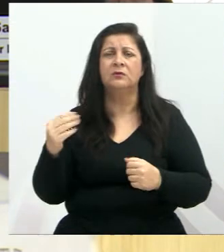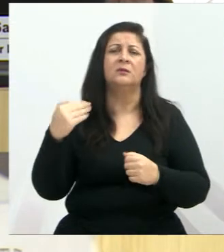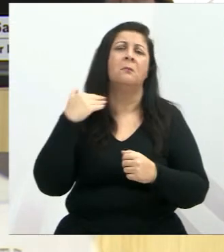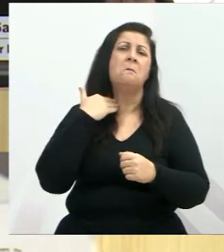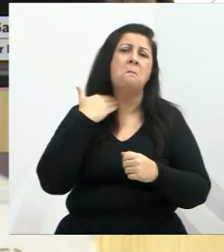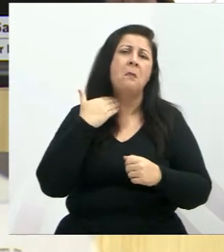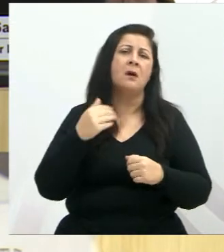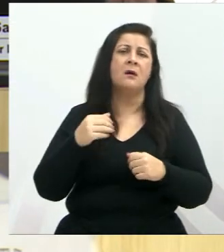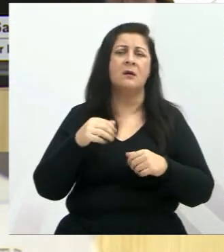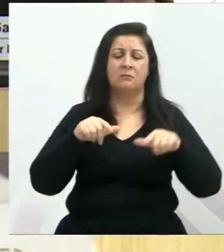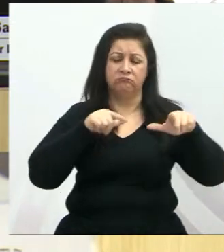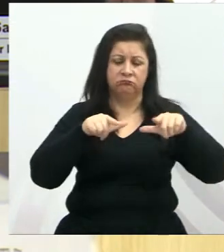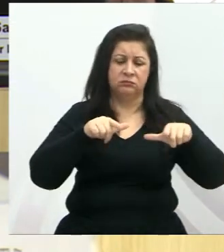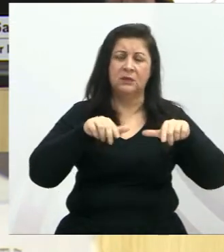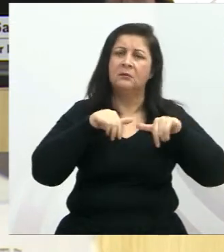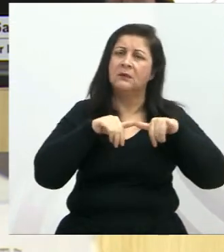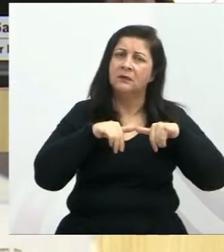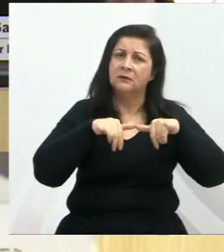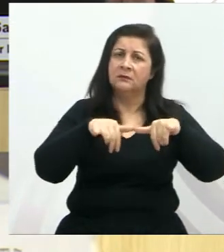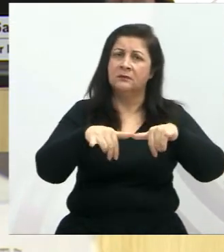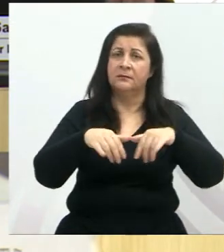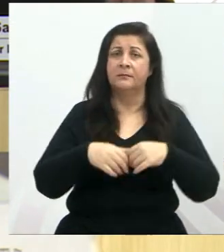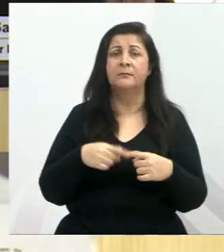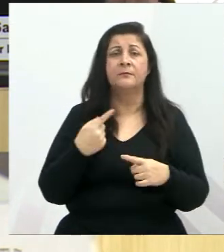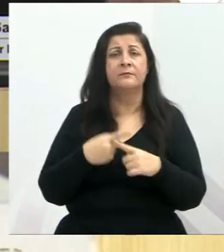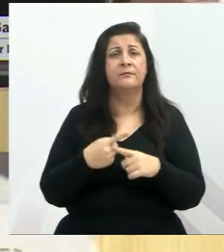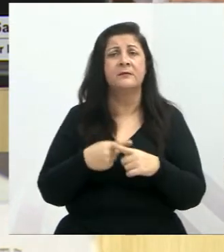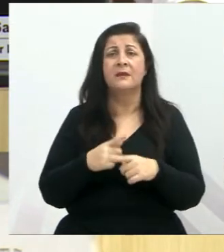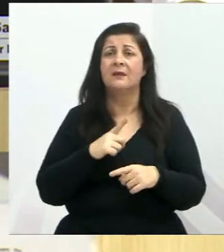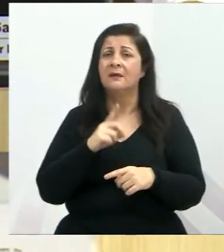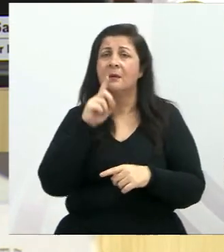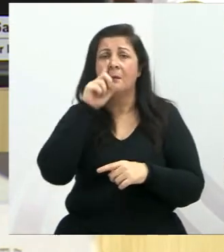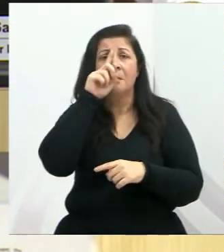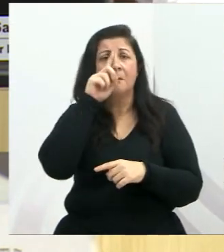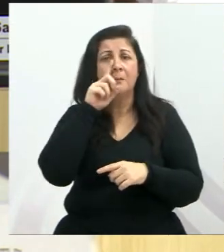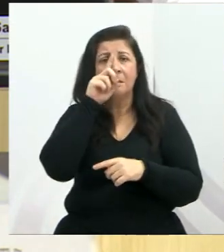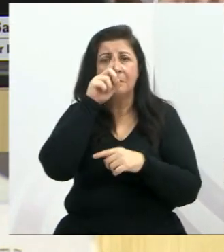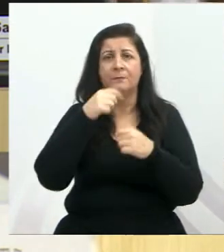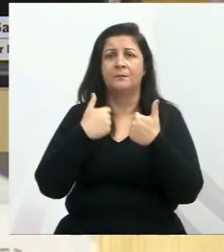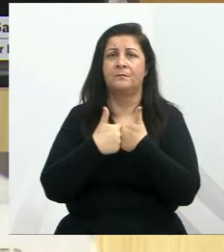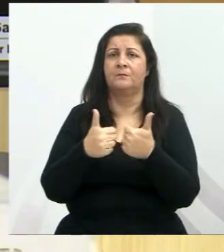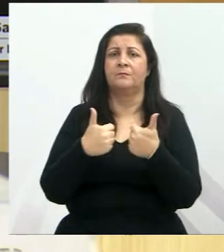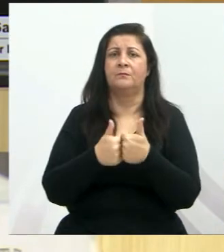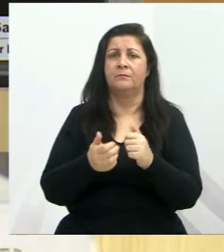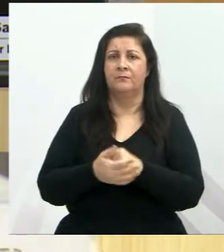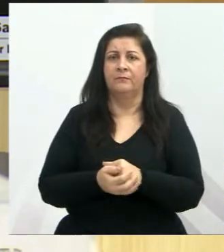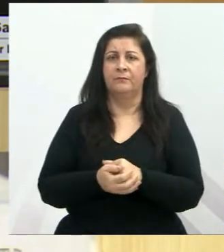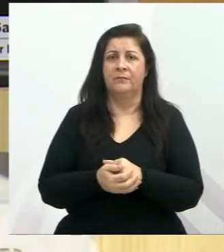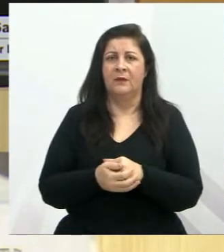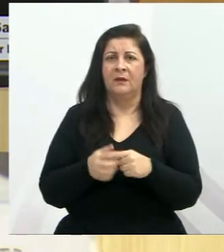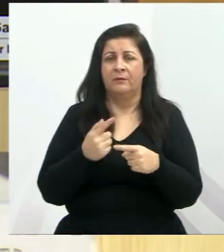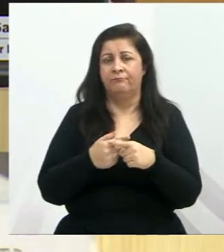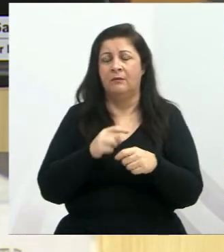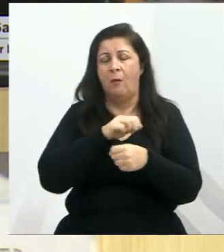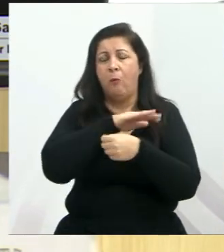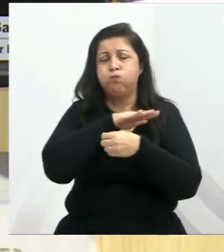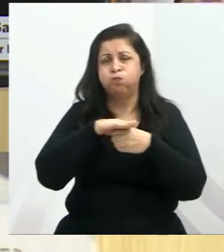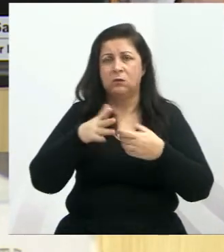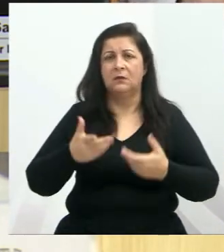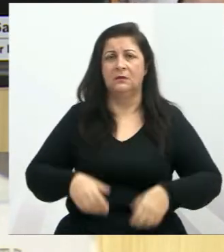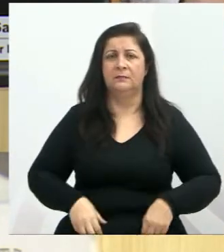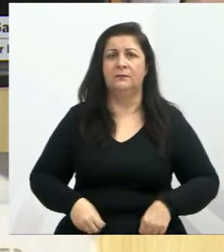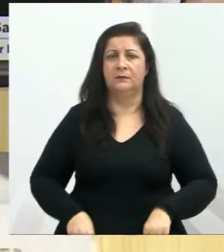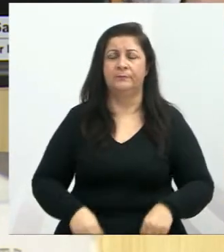enfim, que também corre o risco dentro desses ônibus e corre muito risco porque é um do lado do outro. Parabéns pelo pedido,